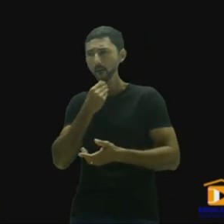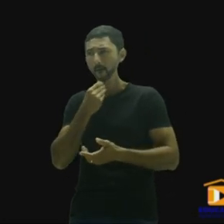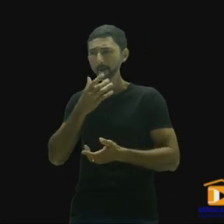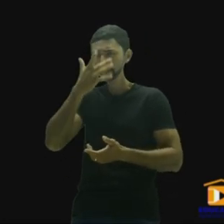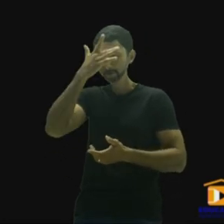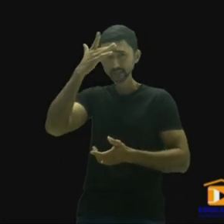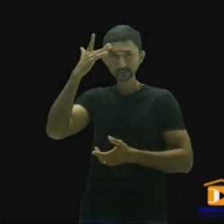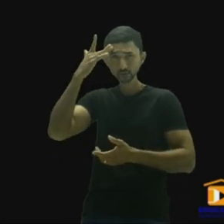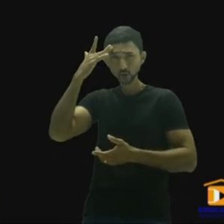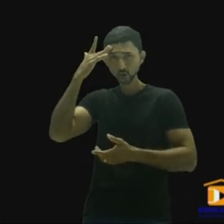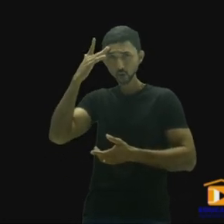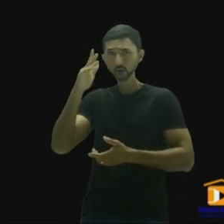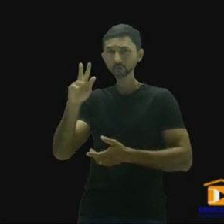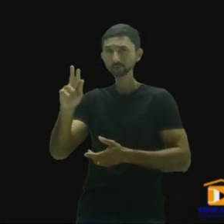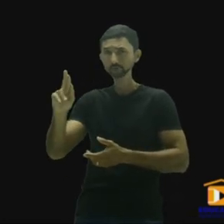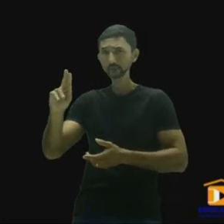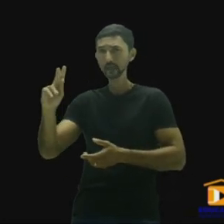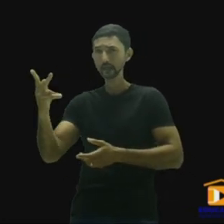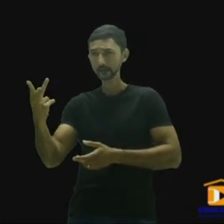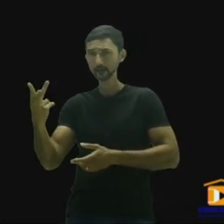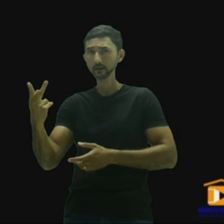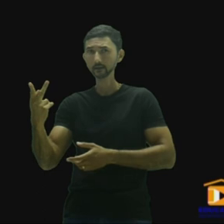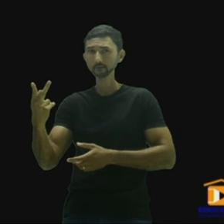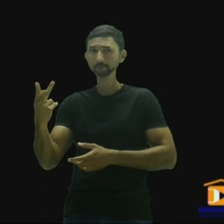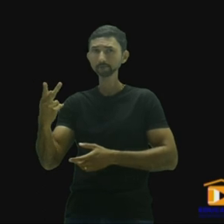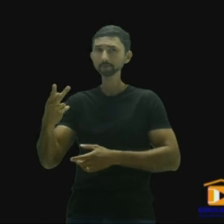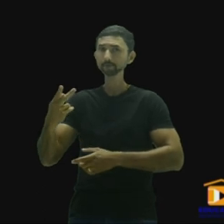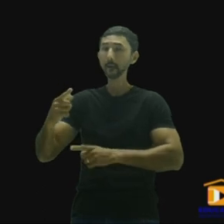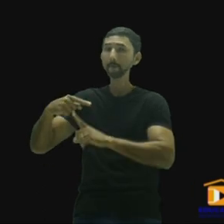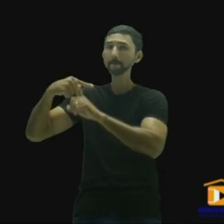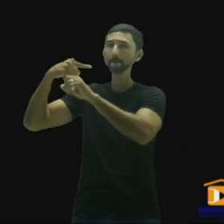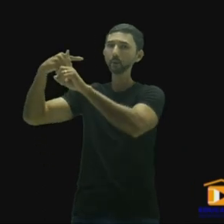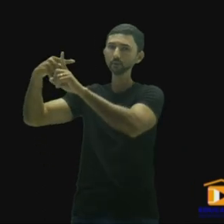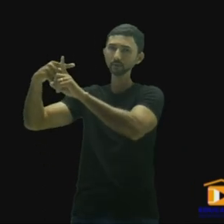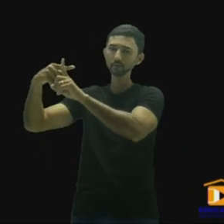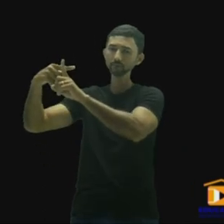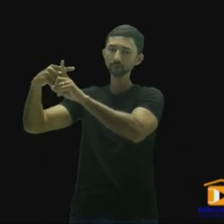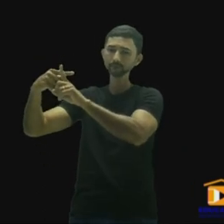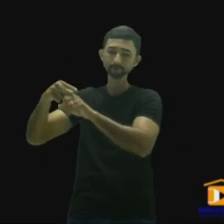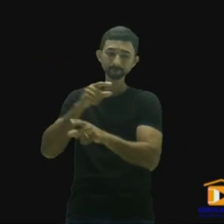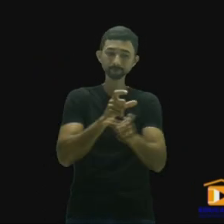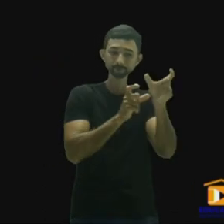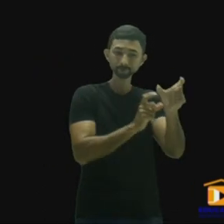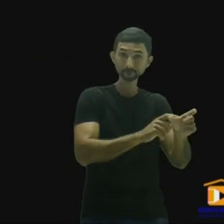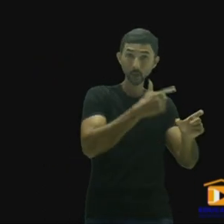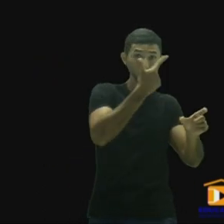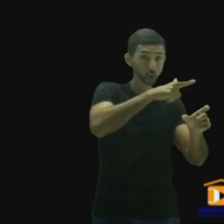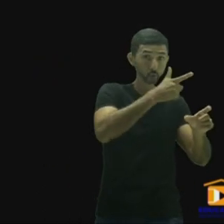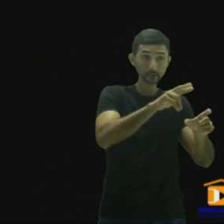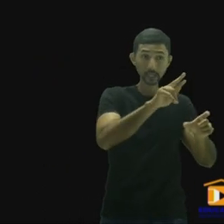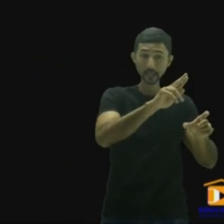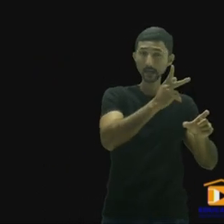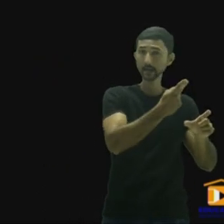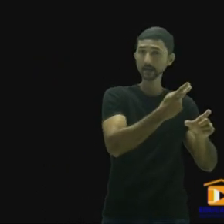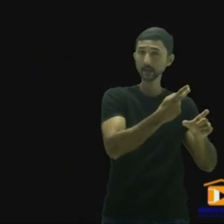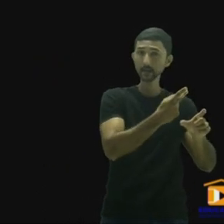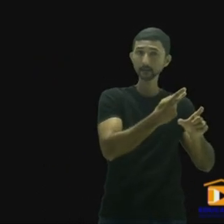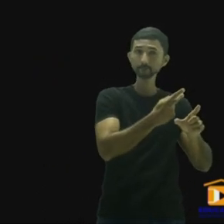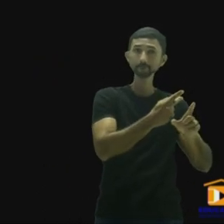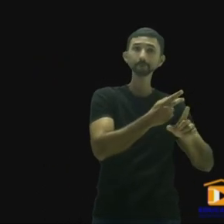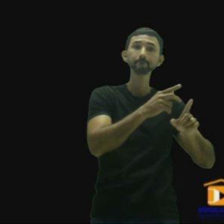proteína RH foi chamada de RH positivo. E quem não tem a proteína RH é chamado de